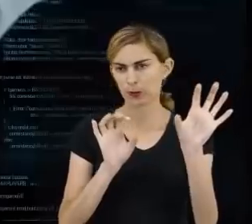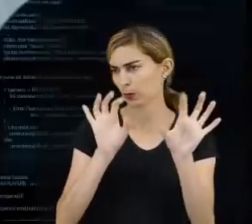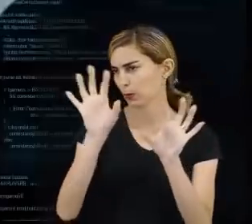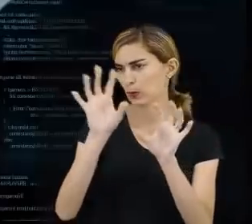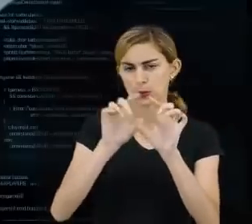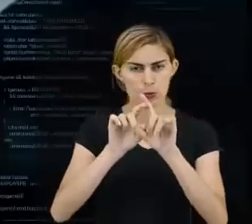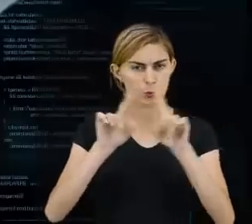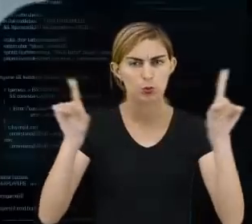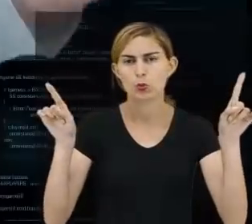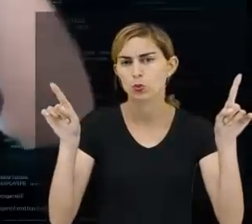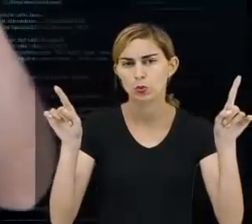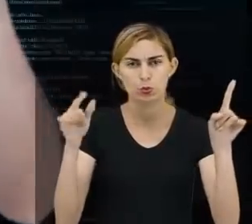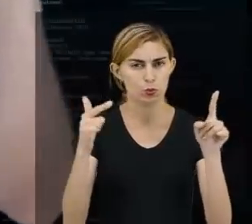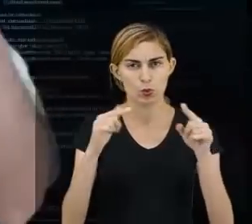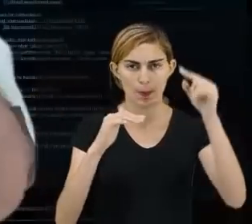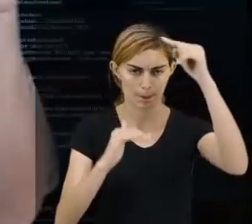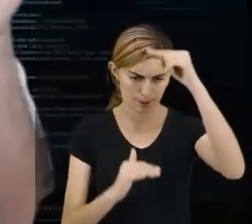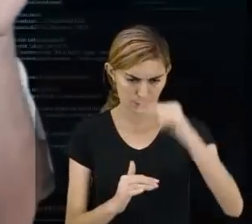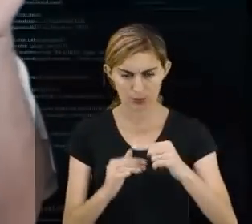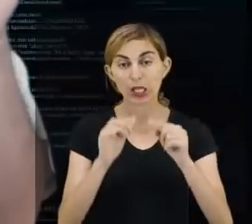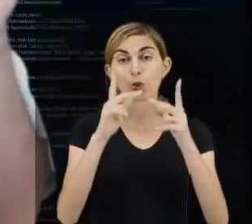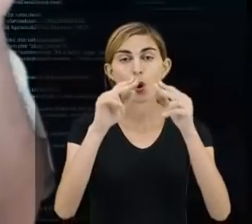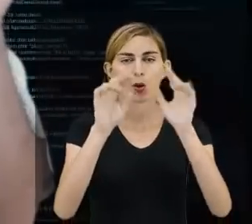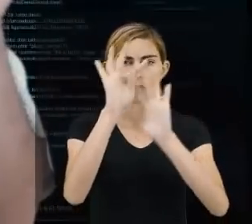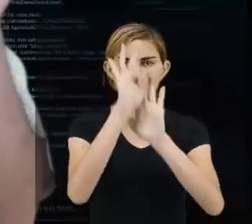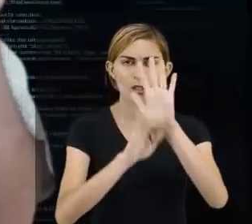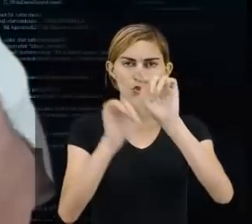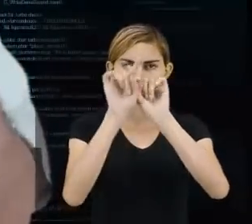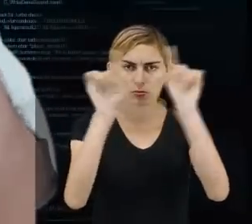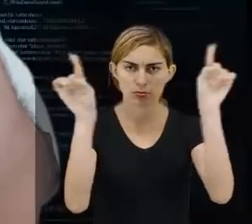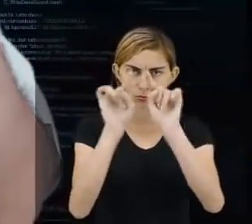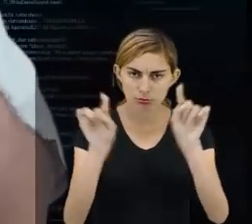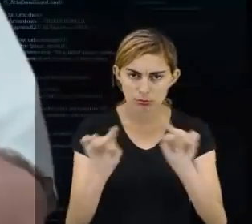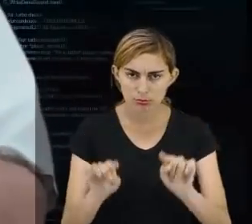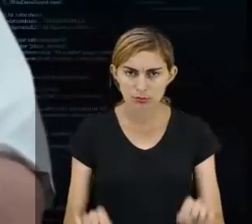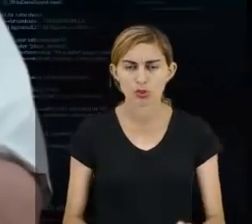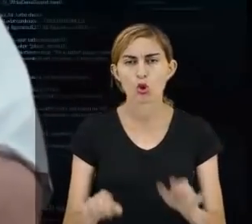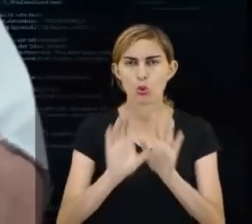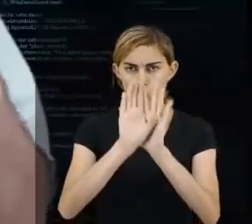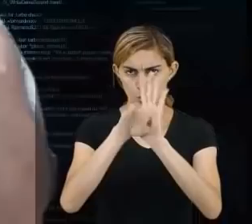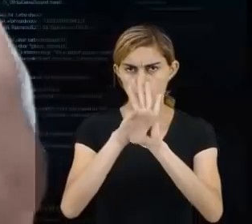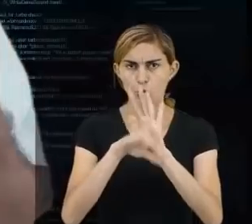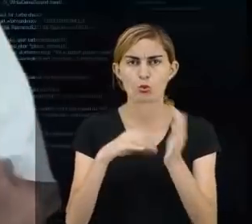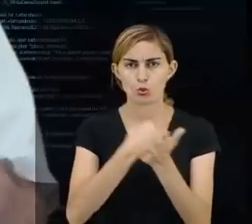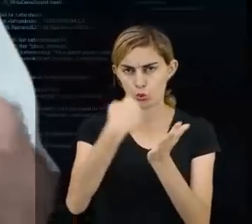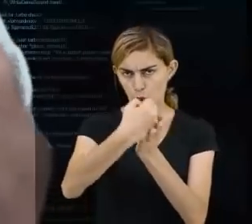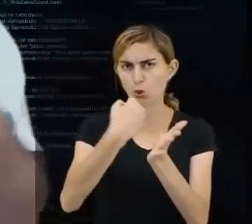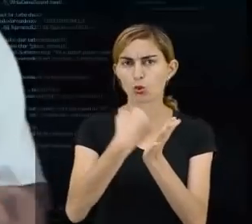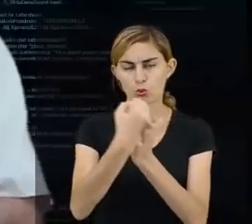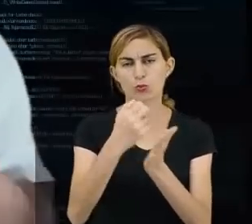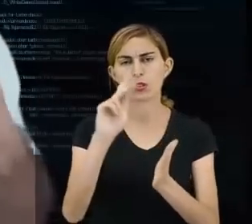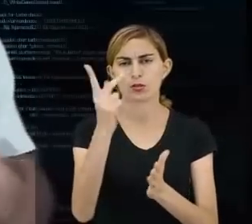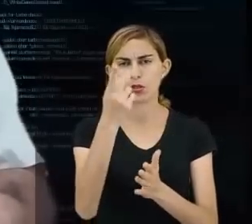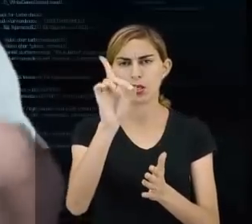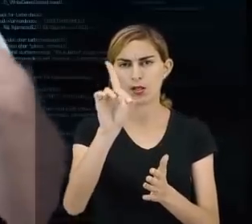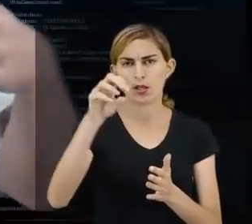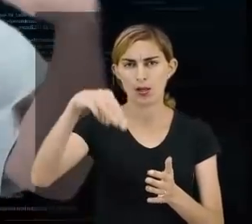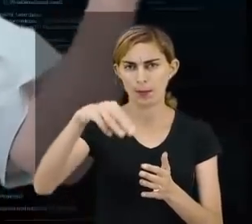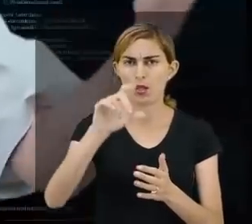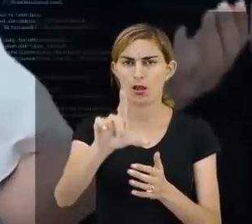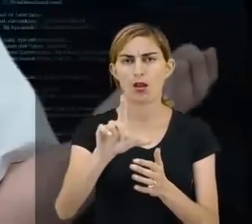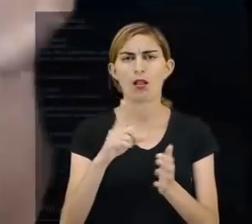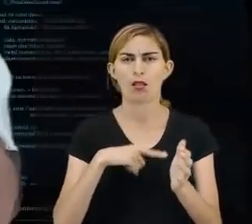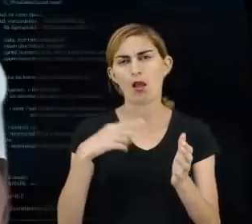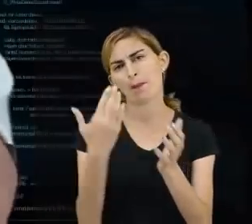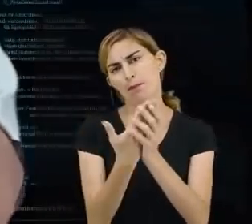tiver espaço? Abaixo. Feito linhas de um texto. Então, o documento HTML é um documento, é um texto, é uma página,